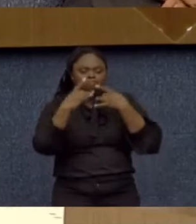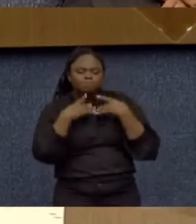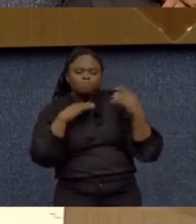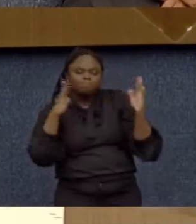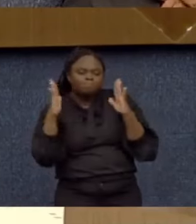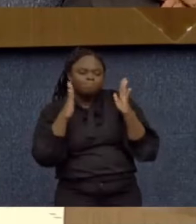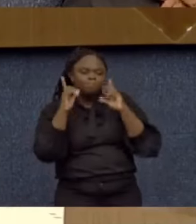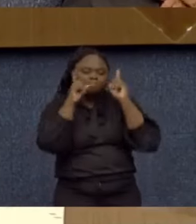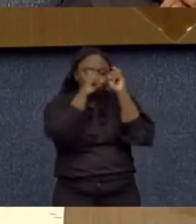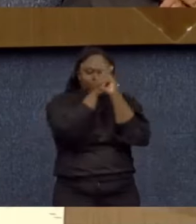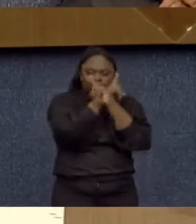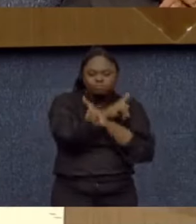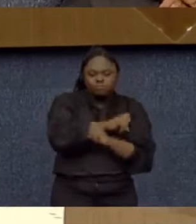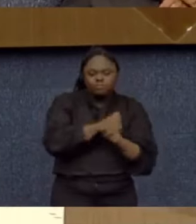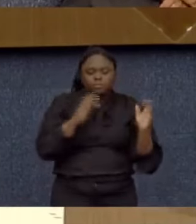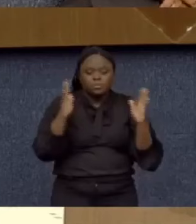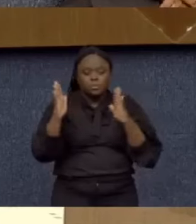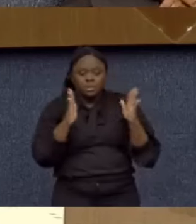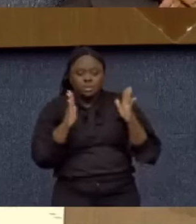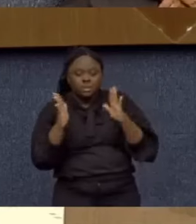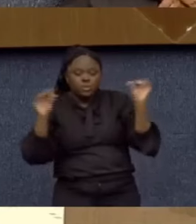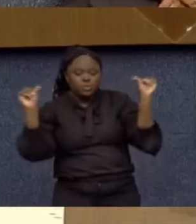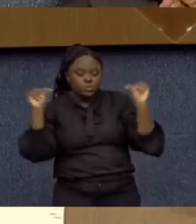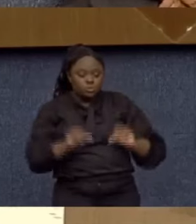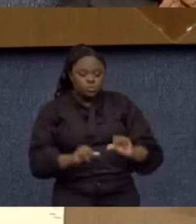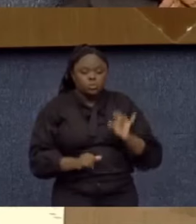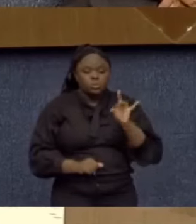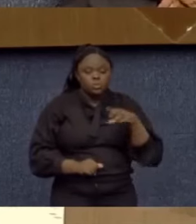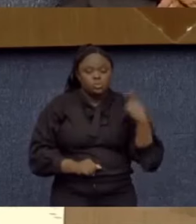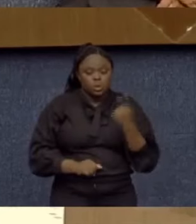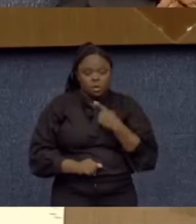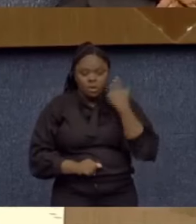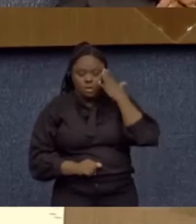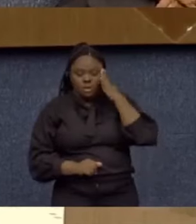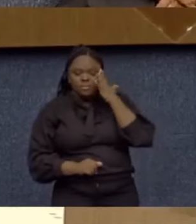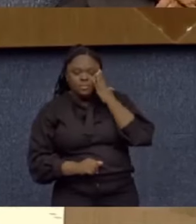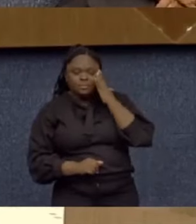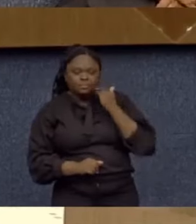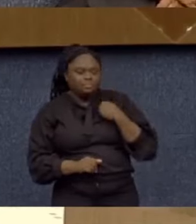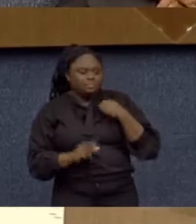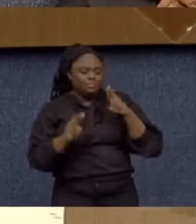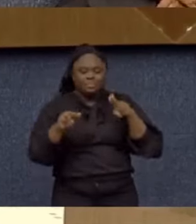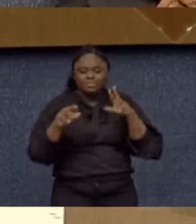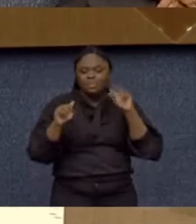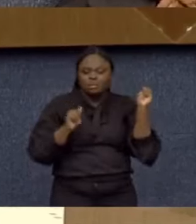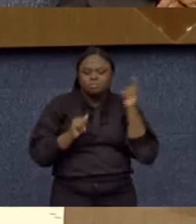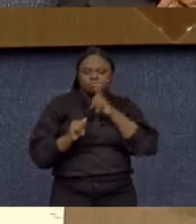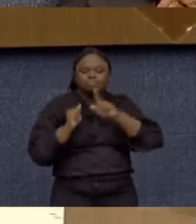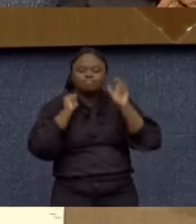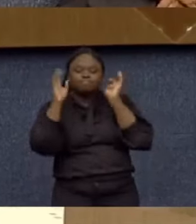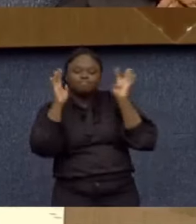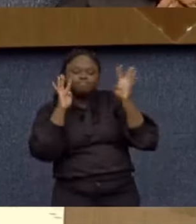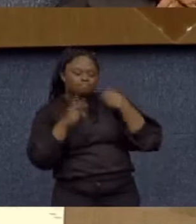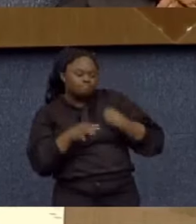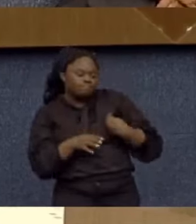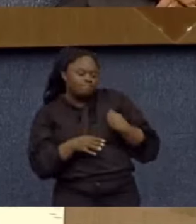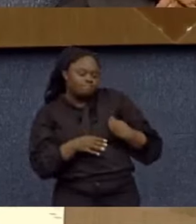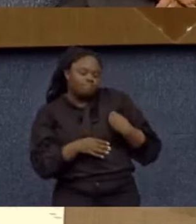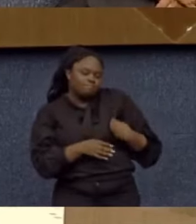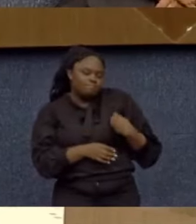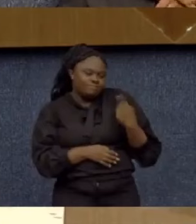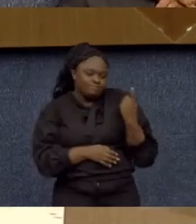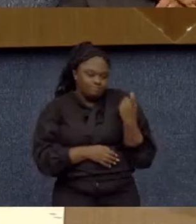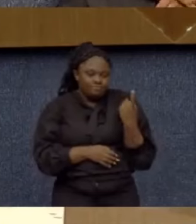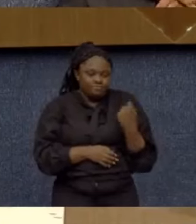humor, dias de manias que só a gente entende. Não consigo imaginar a vida sem vocês. Gratidão pelo